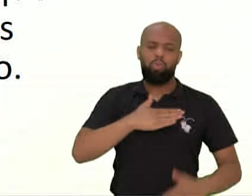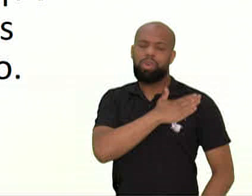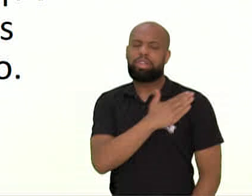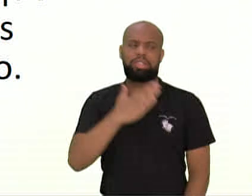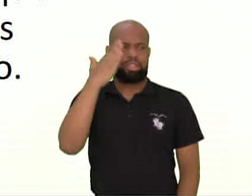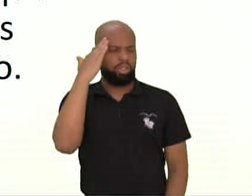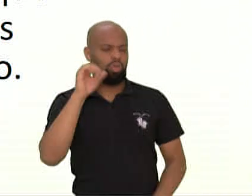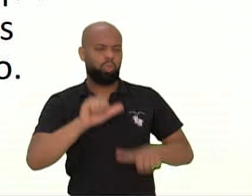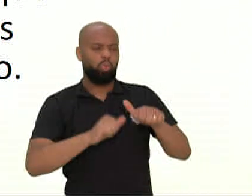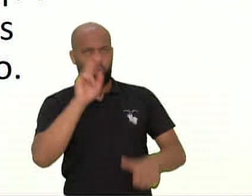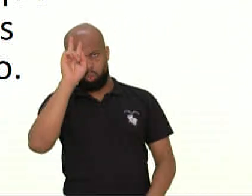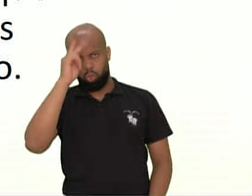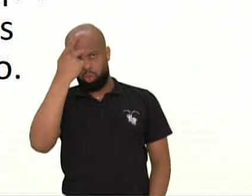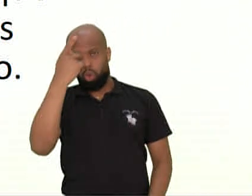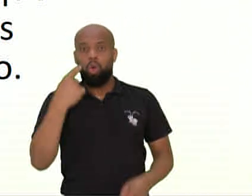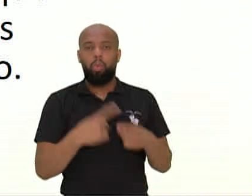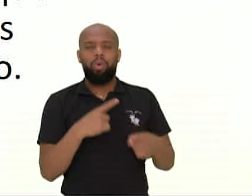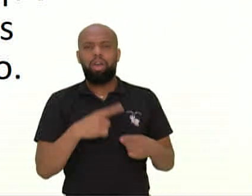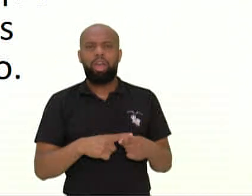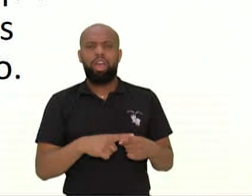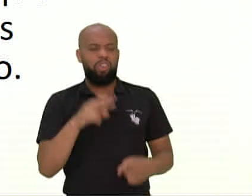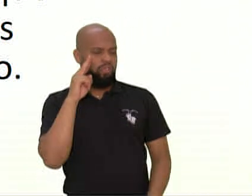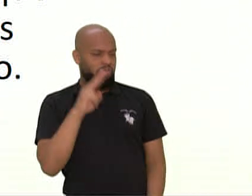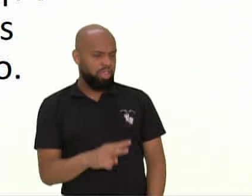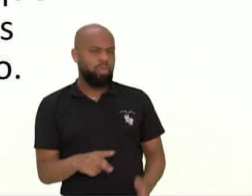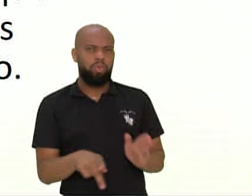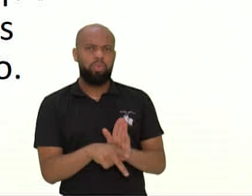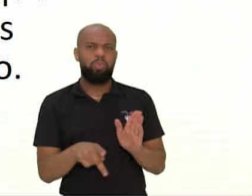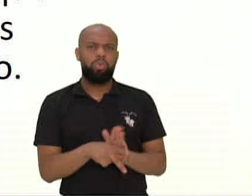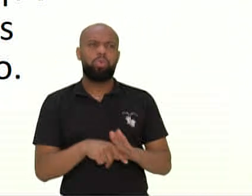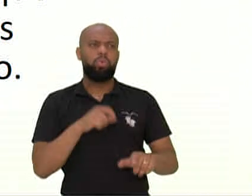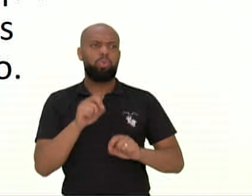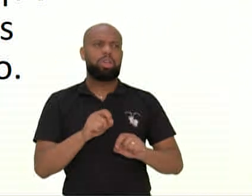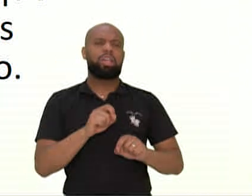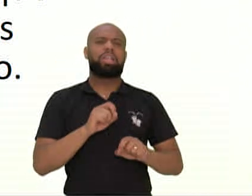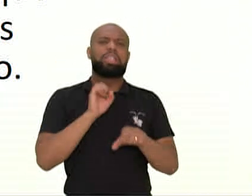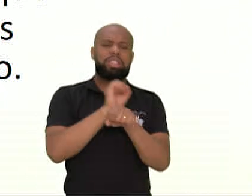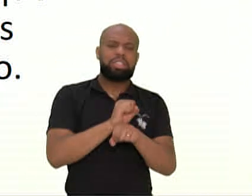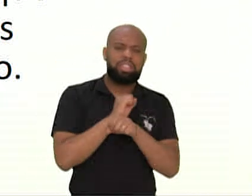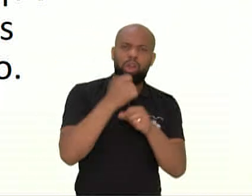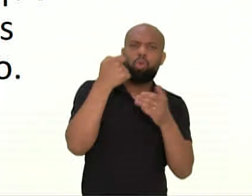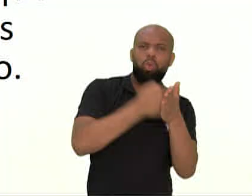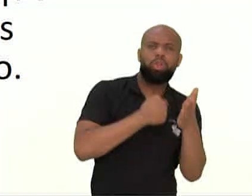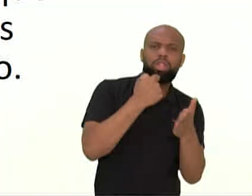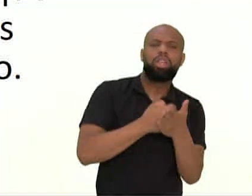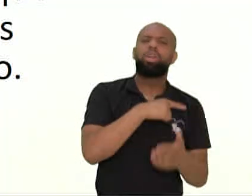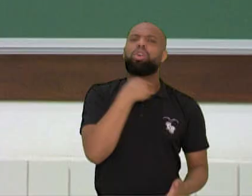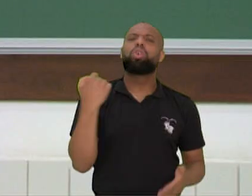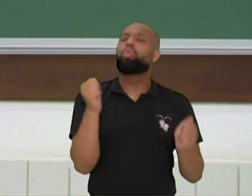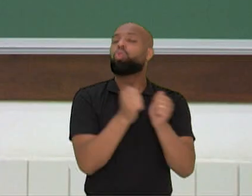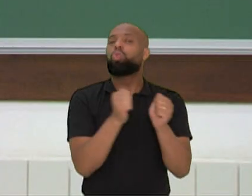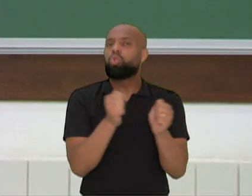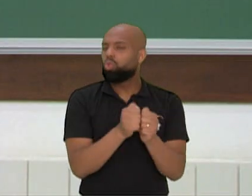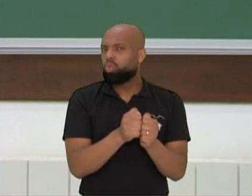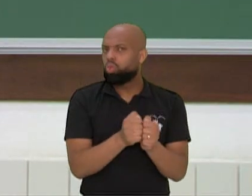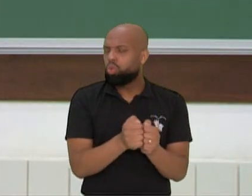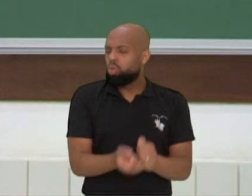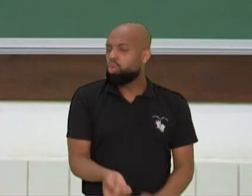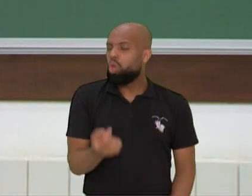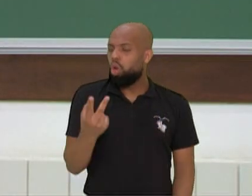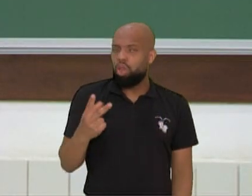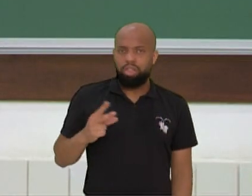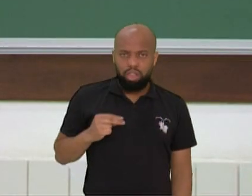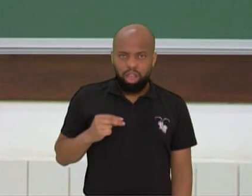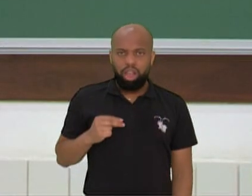mudar de ideia, porque ele viu aqueles escravos sangrando, defendendo a pátria, lutando e morrendo junto com eles. Então,